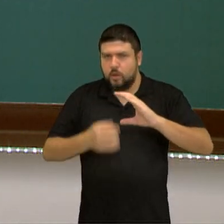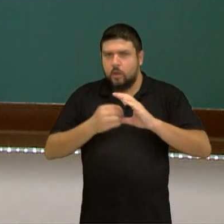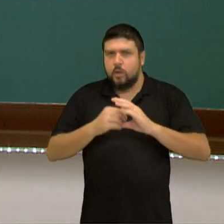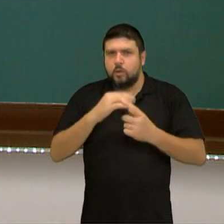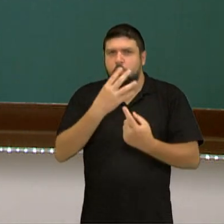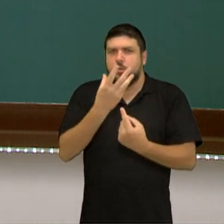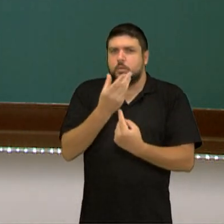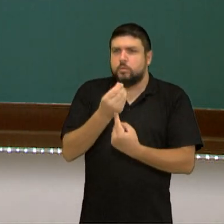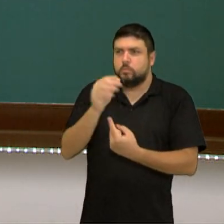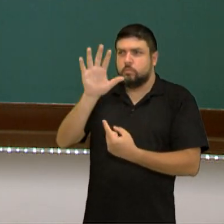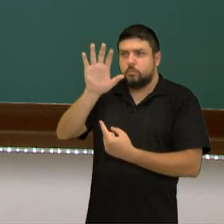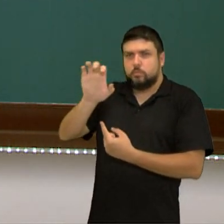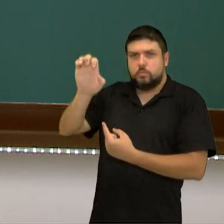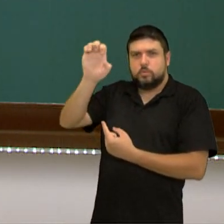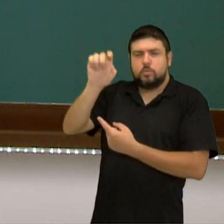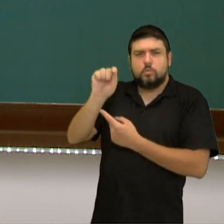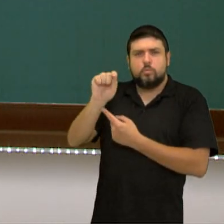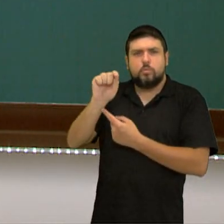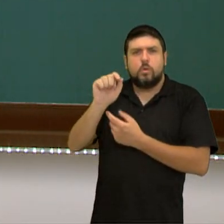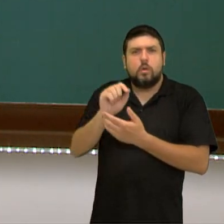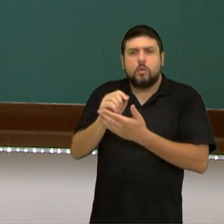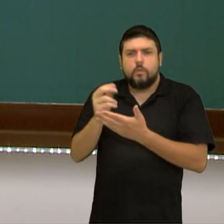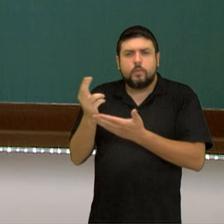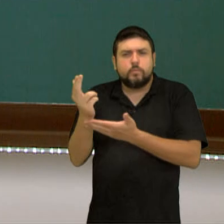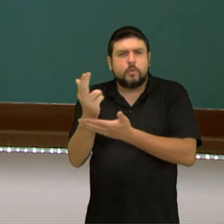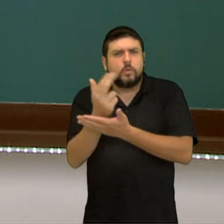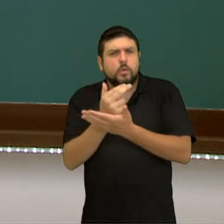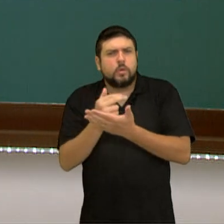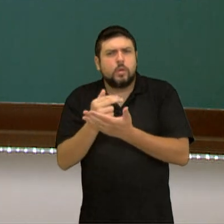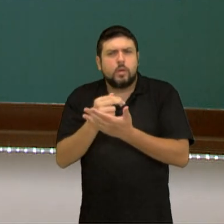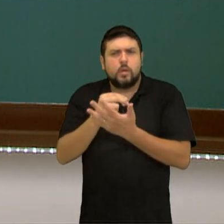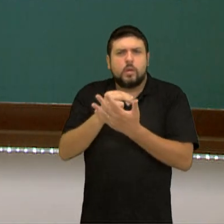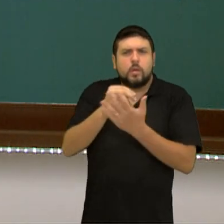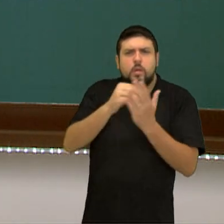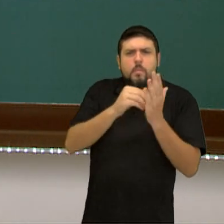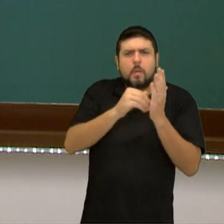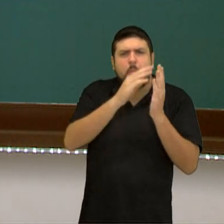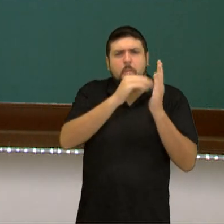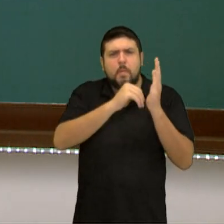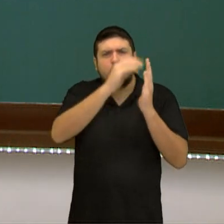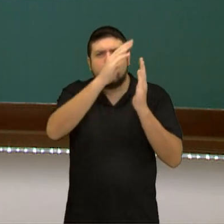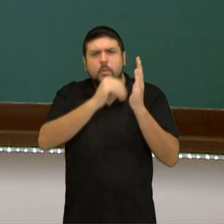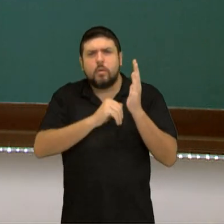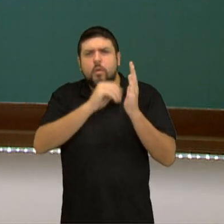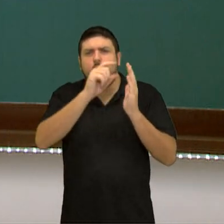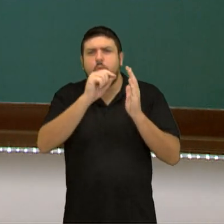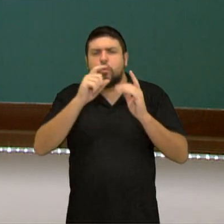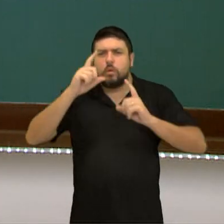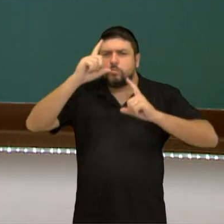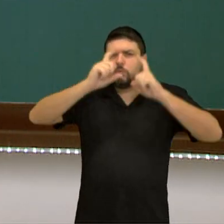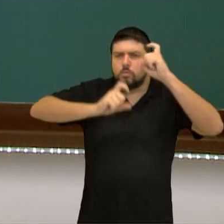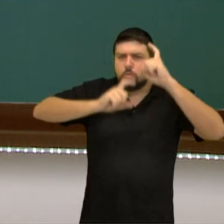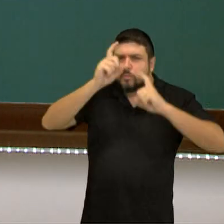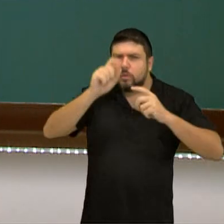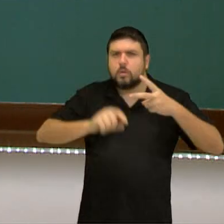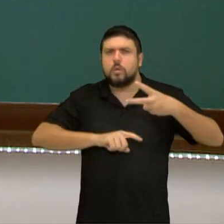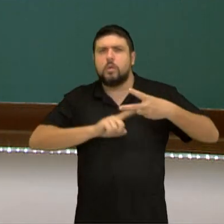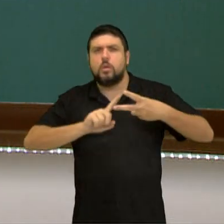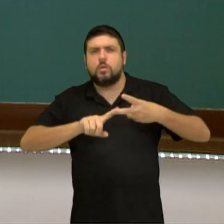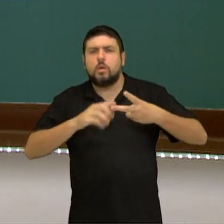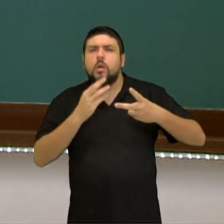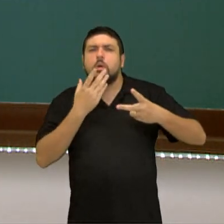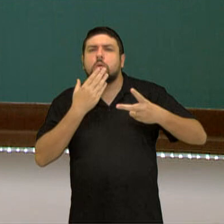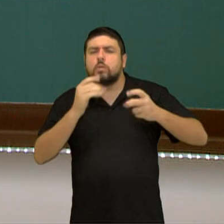europeu, a iluminação bem forte, os contrastes, o sentimento, a expressão, né? A gente vai buscar algumas